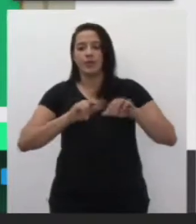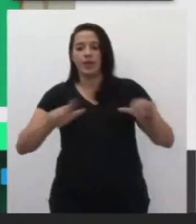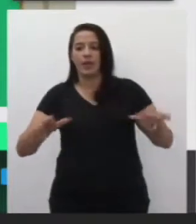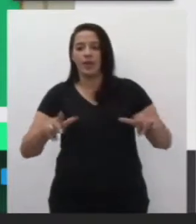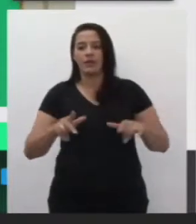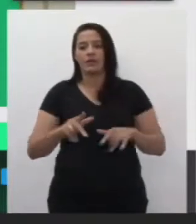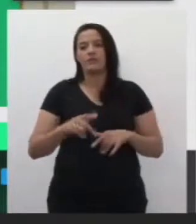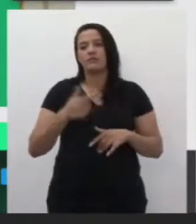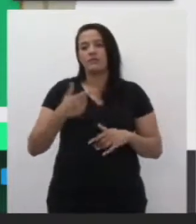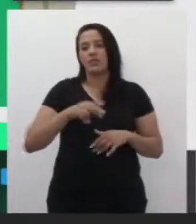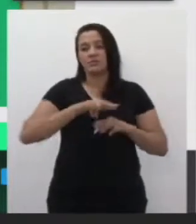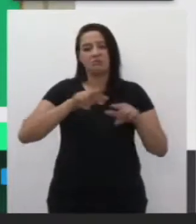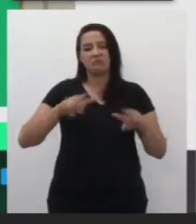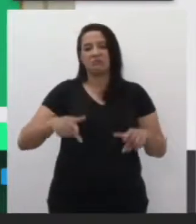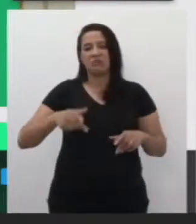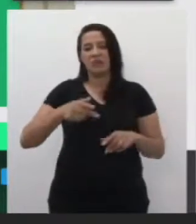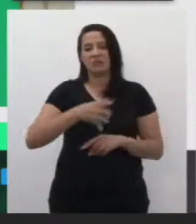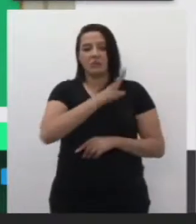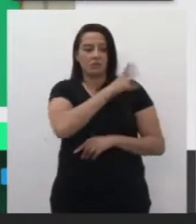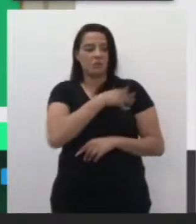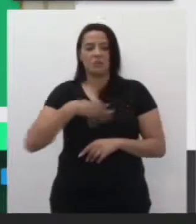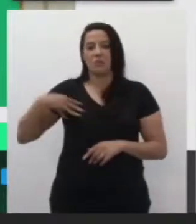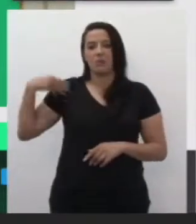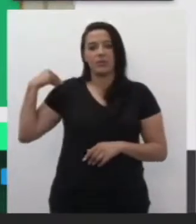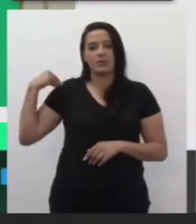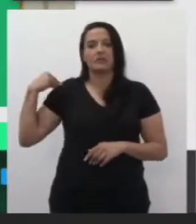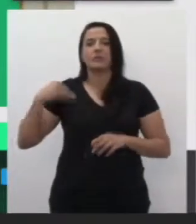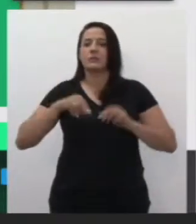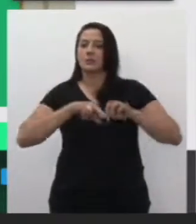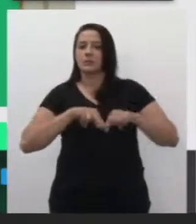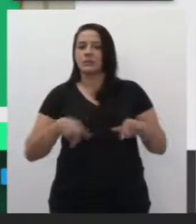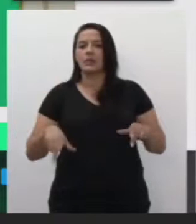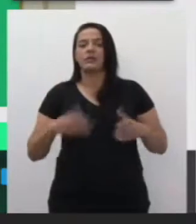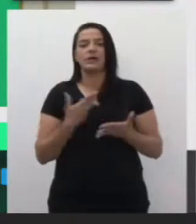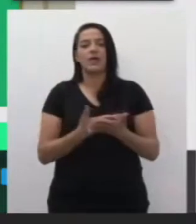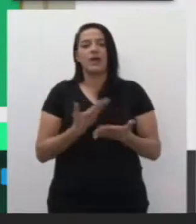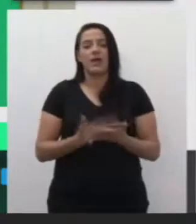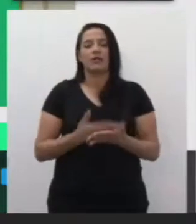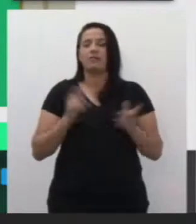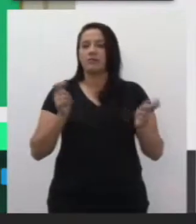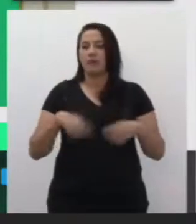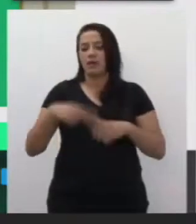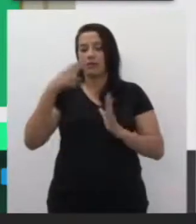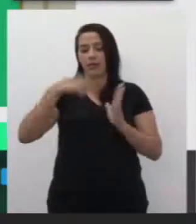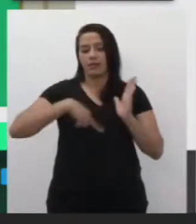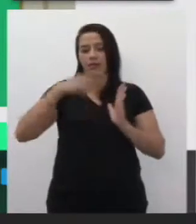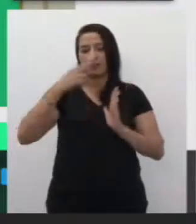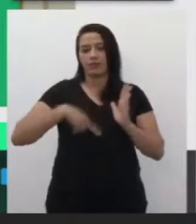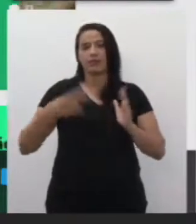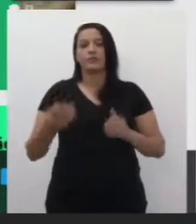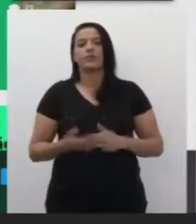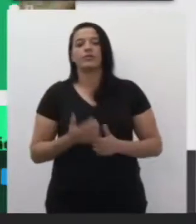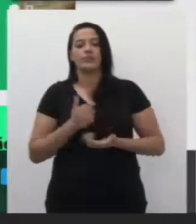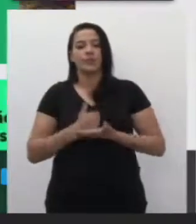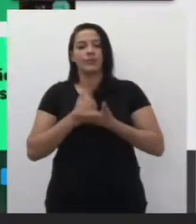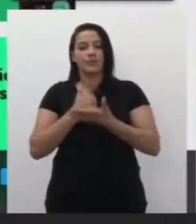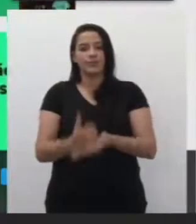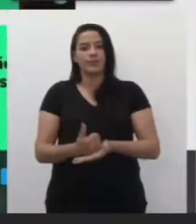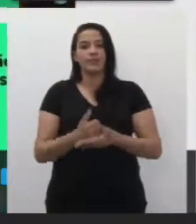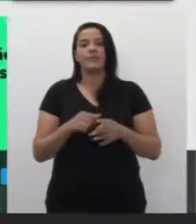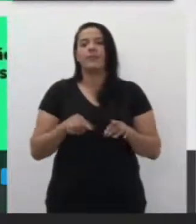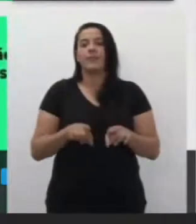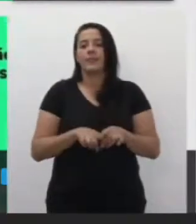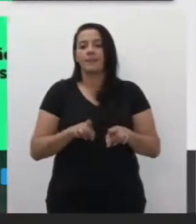ser super bacana para compartilhar uma aula, para dar como um material, uma leitura de apoio, né? E o nosso